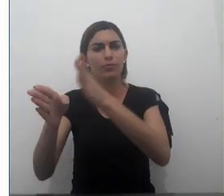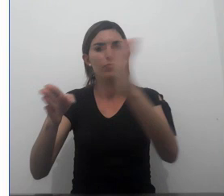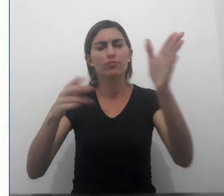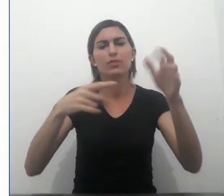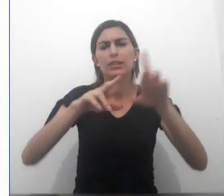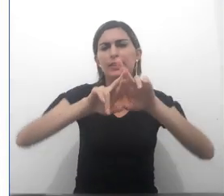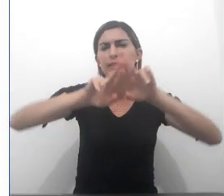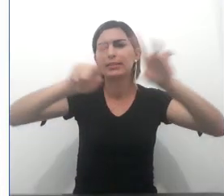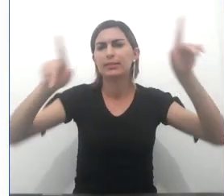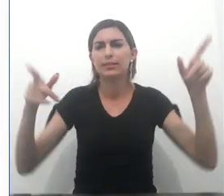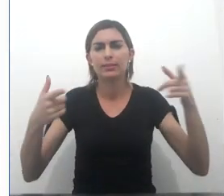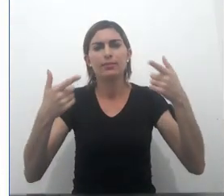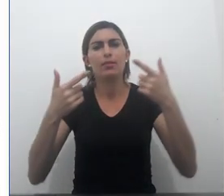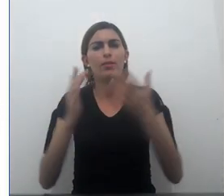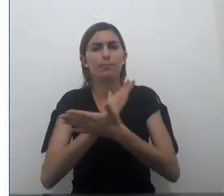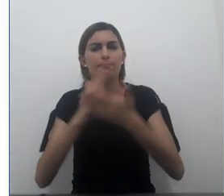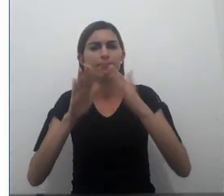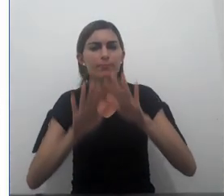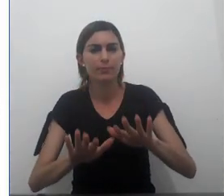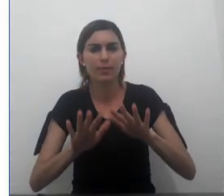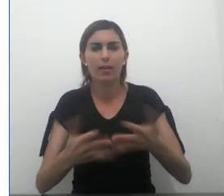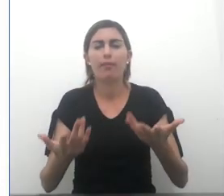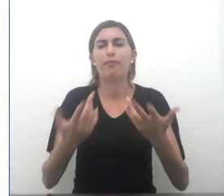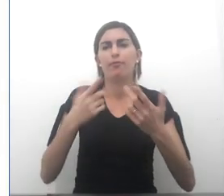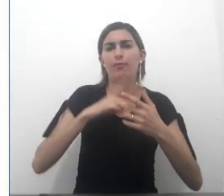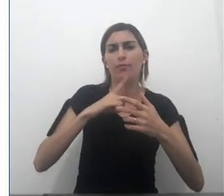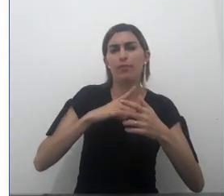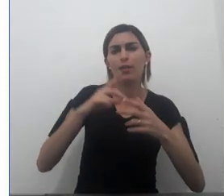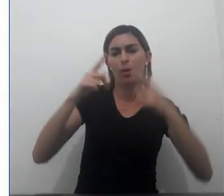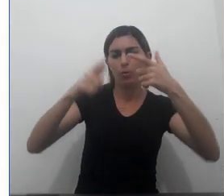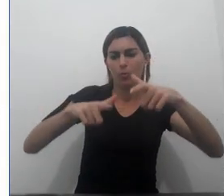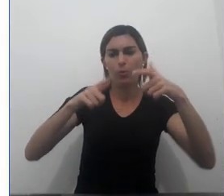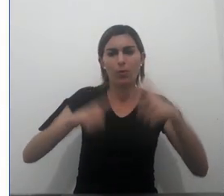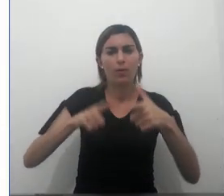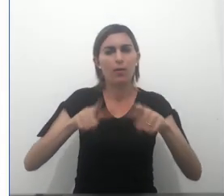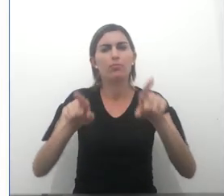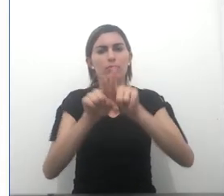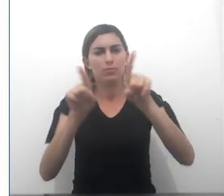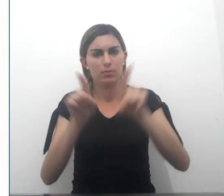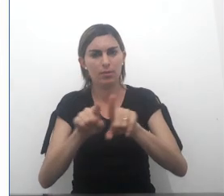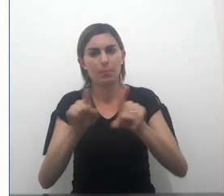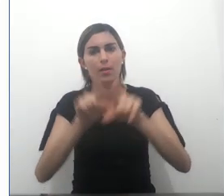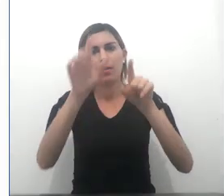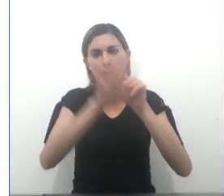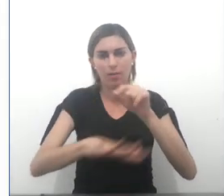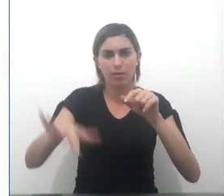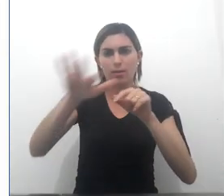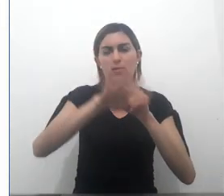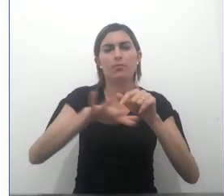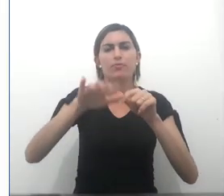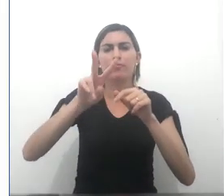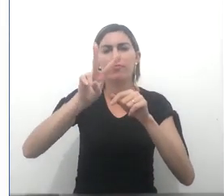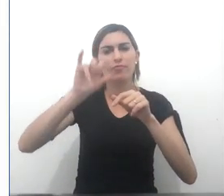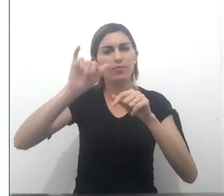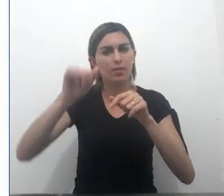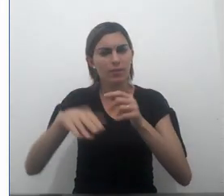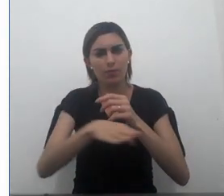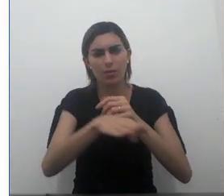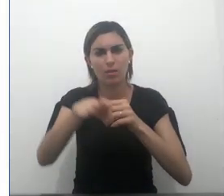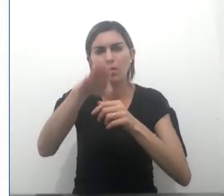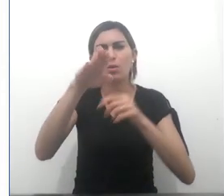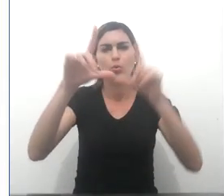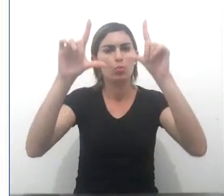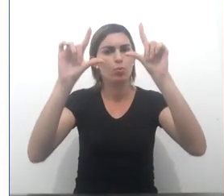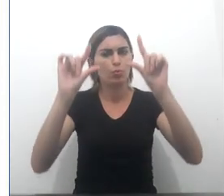São vias de trânsito mais lentos, tá? A gente vai ter as vias locais, que também são também são vias que